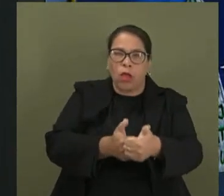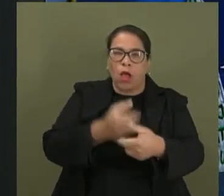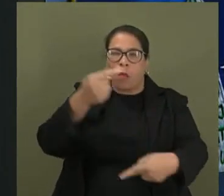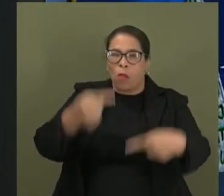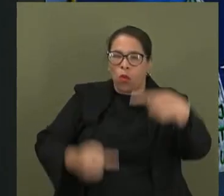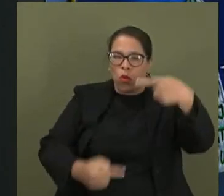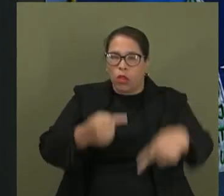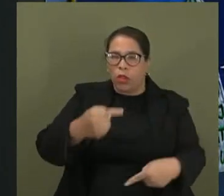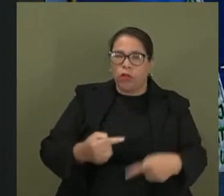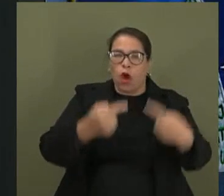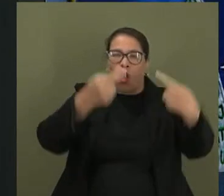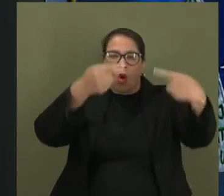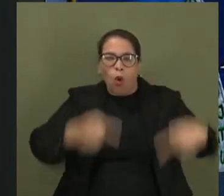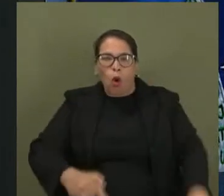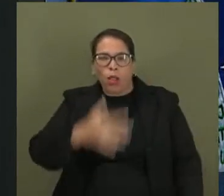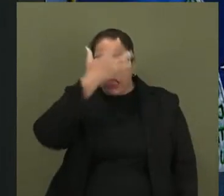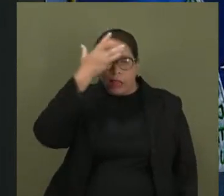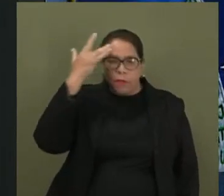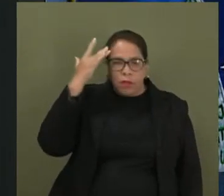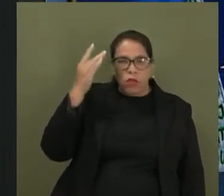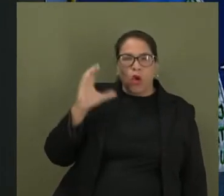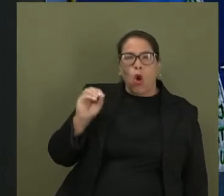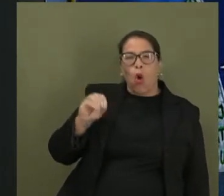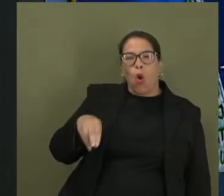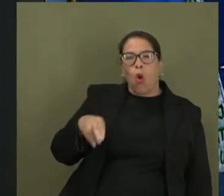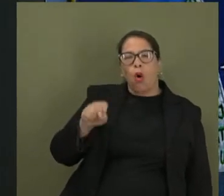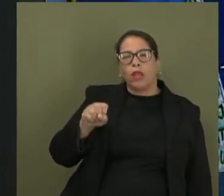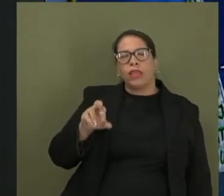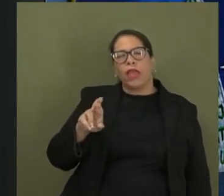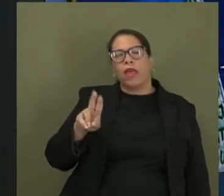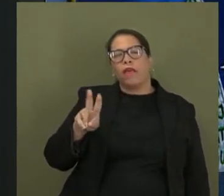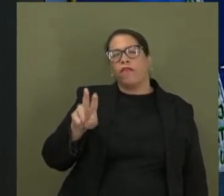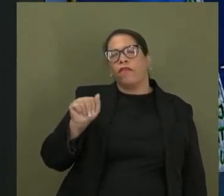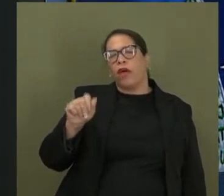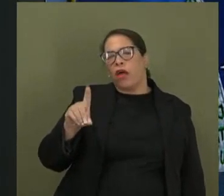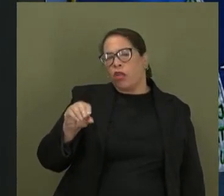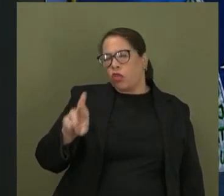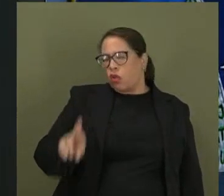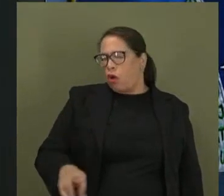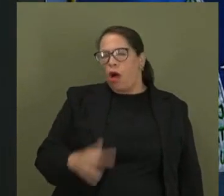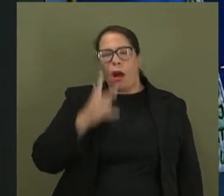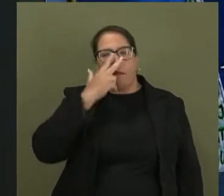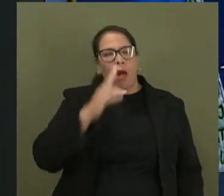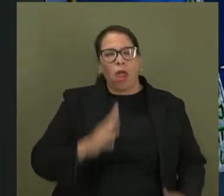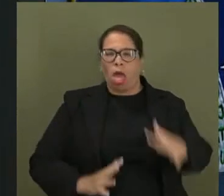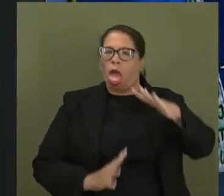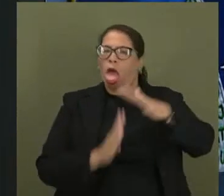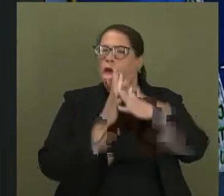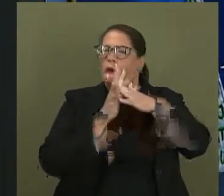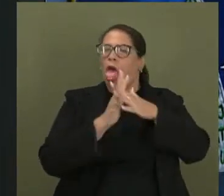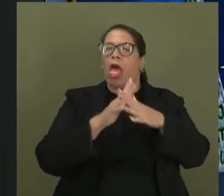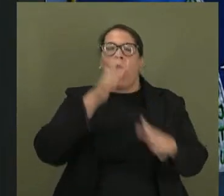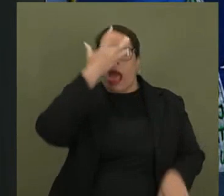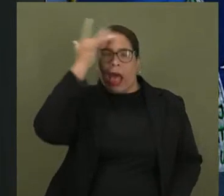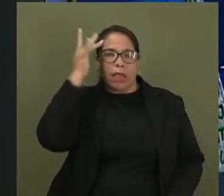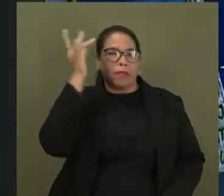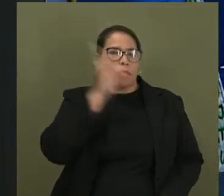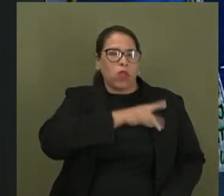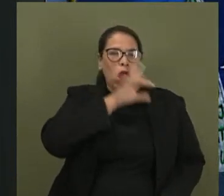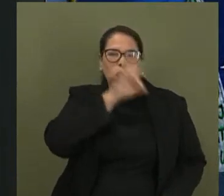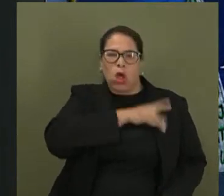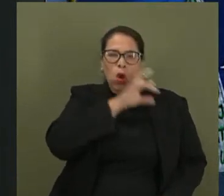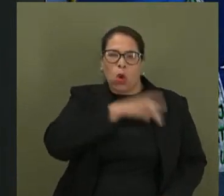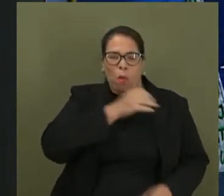nesse país chegou ao nível máximo, que parte expressiva da população está com medo de se